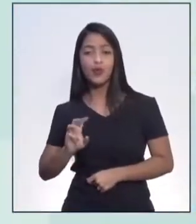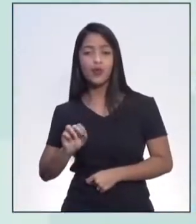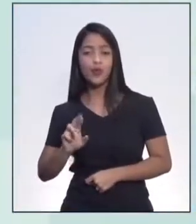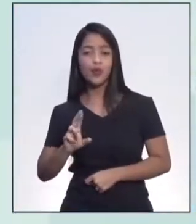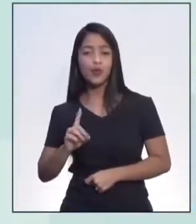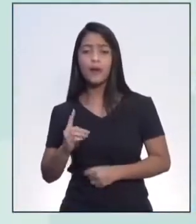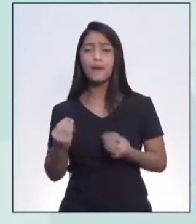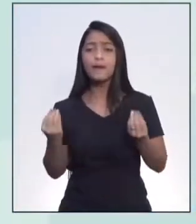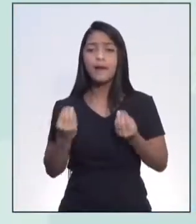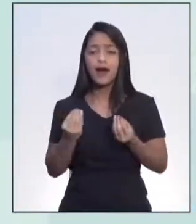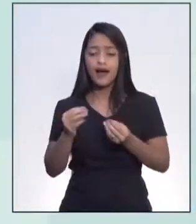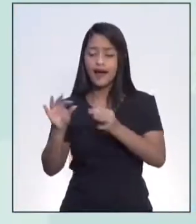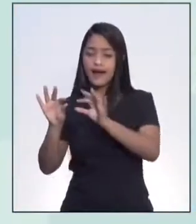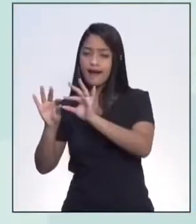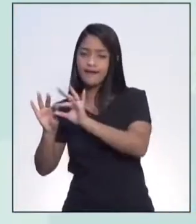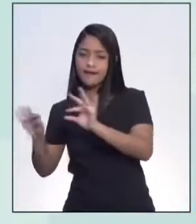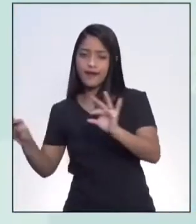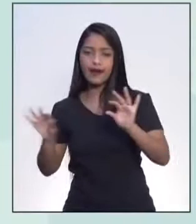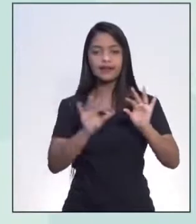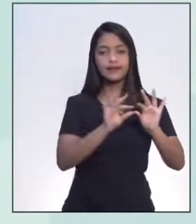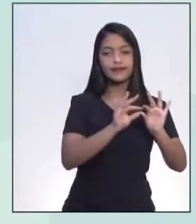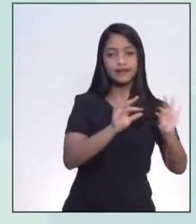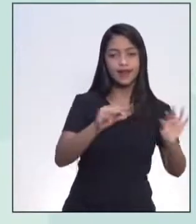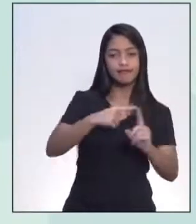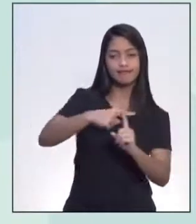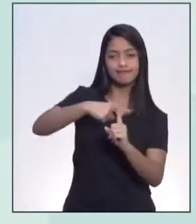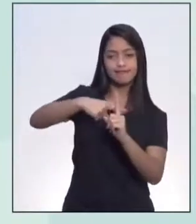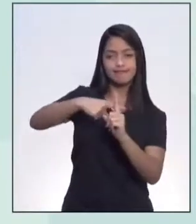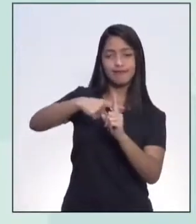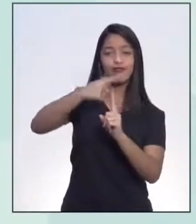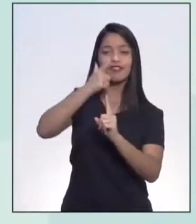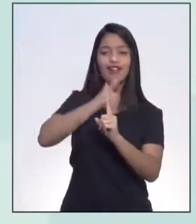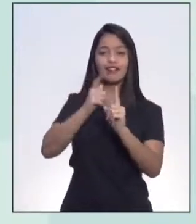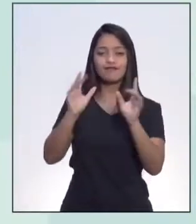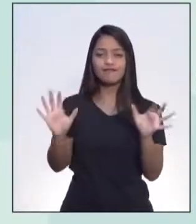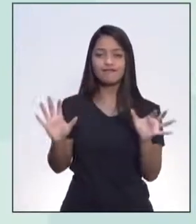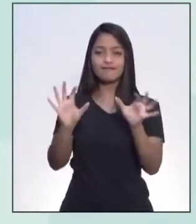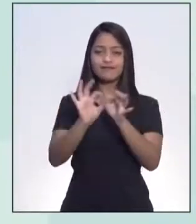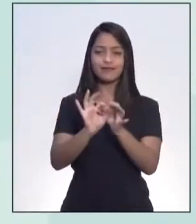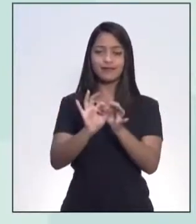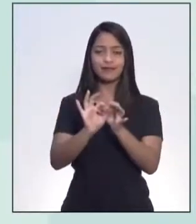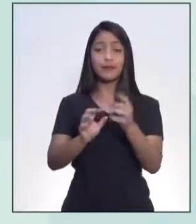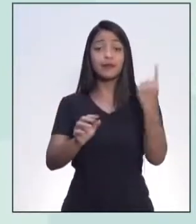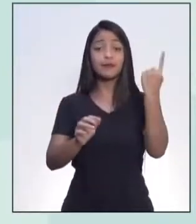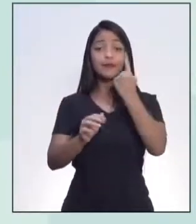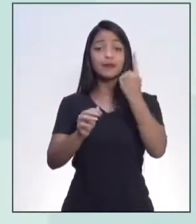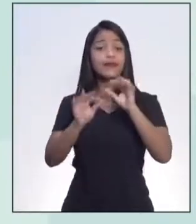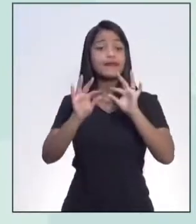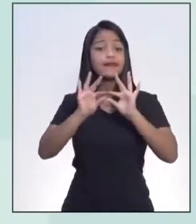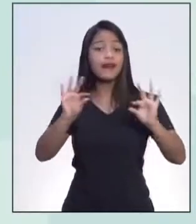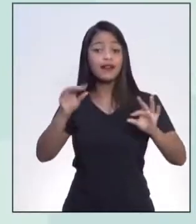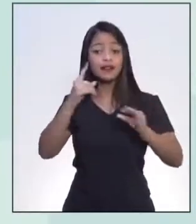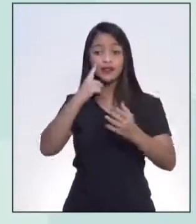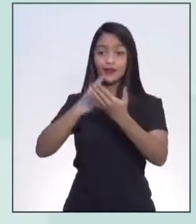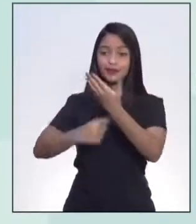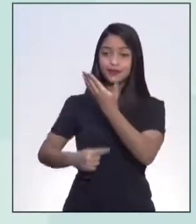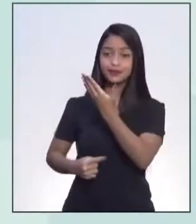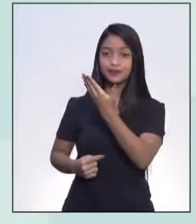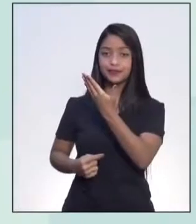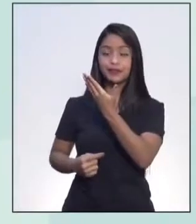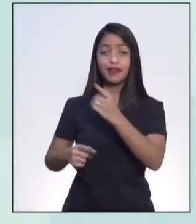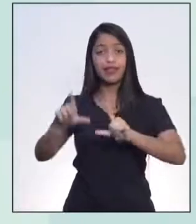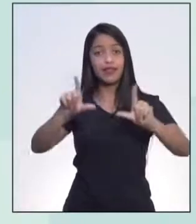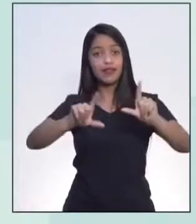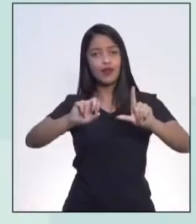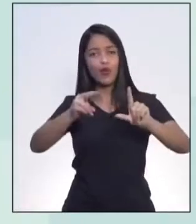about 1 hour. Então, eu tenho a primeira frase, ó. Essa aqui é a minha primeira ação. Eu relaxo em frente à TV ou